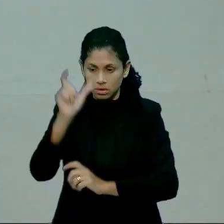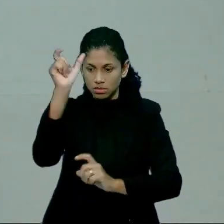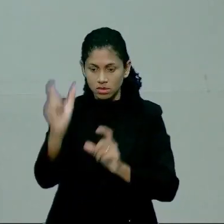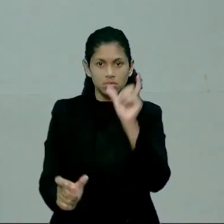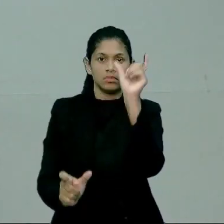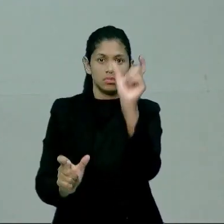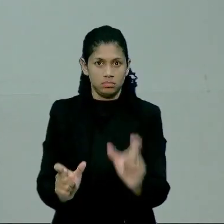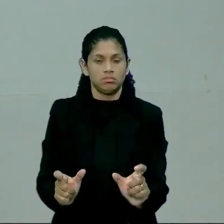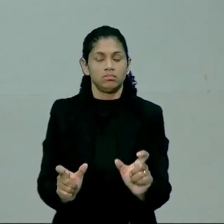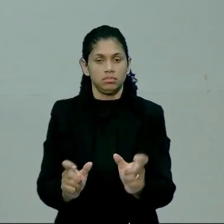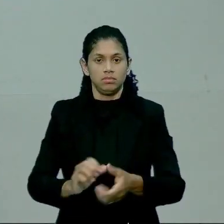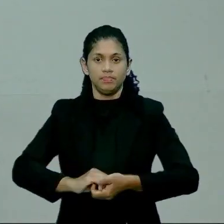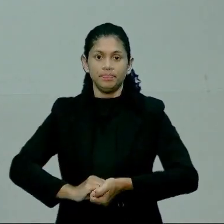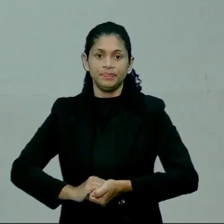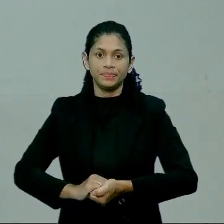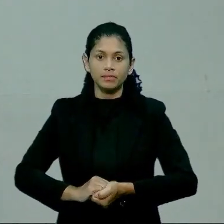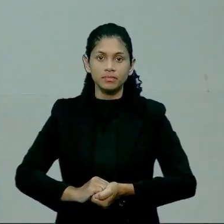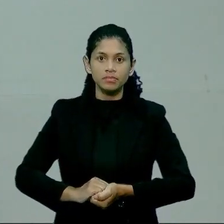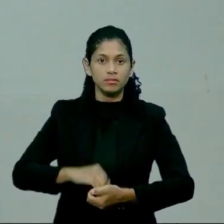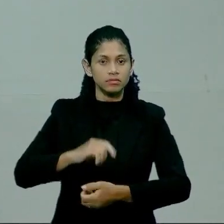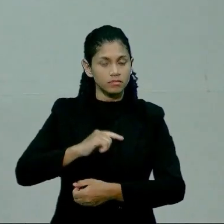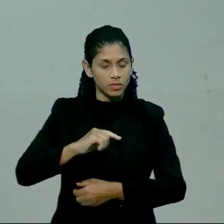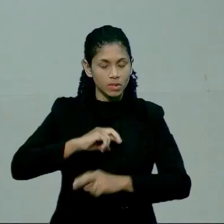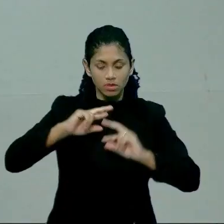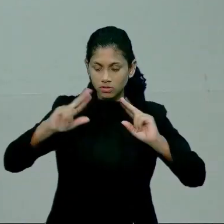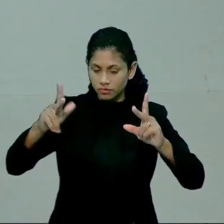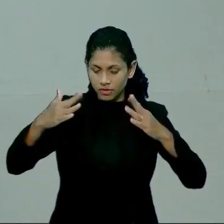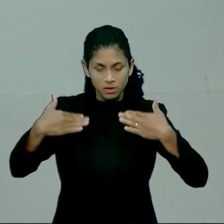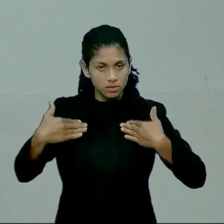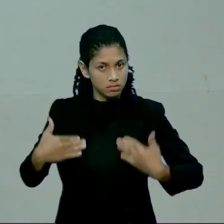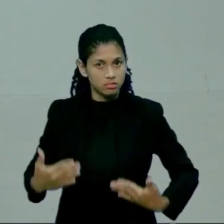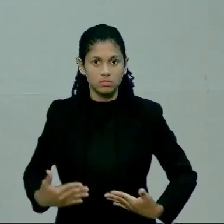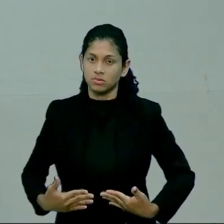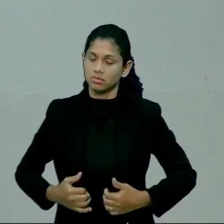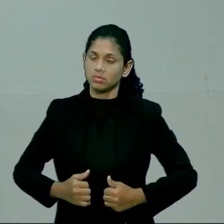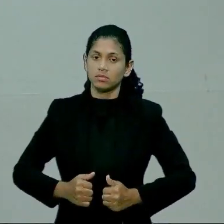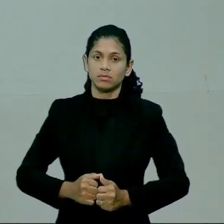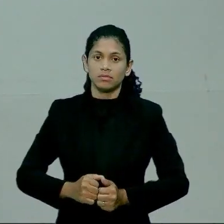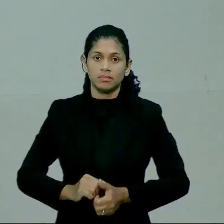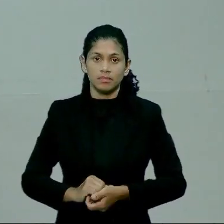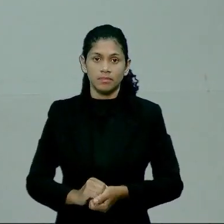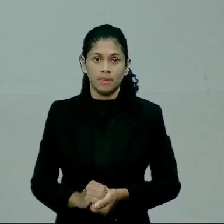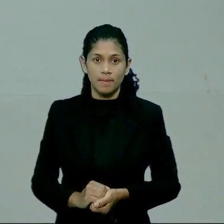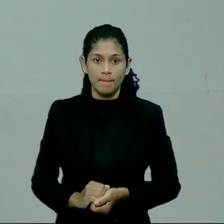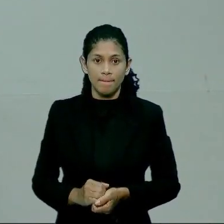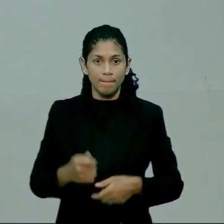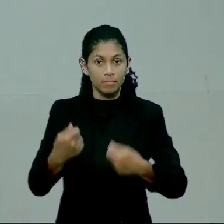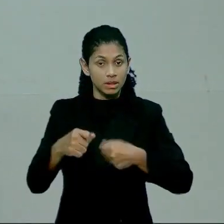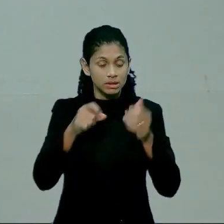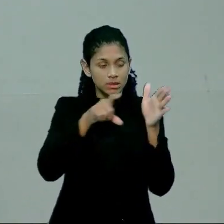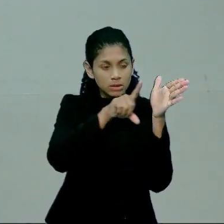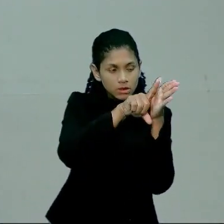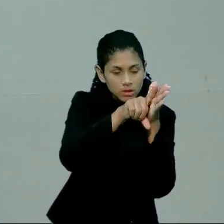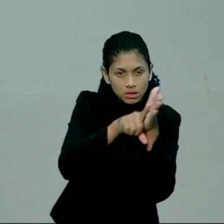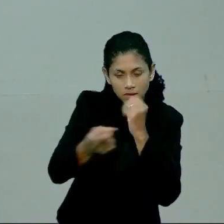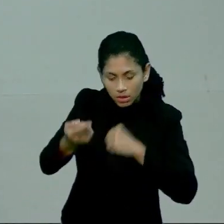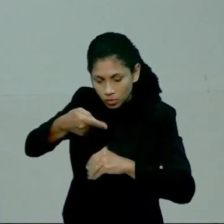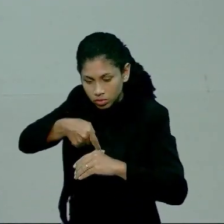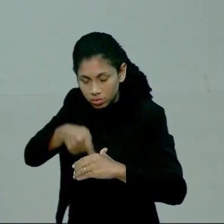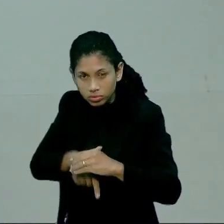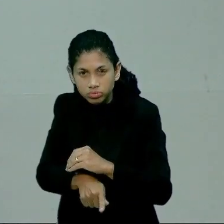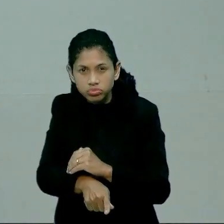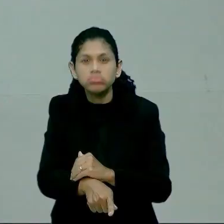estruturais, que são as anatômicas, então tem todo esse discernimento, tem toda essa compreensão e fazer esse, como eu posso dizer, se aprofundar ou